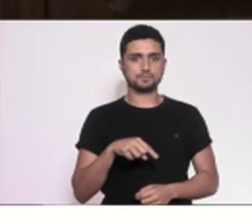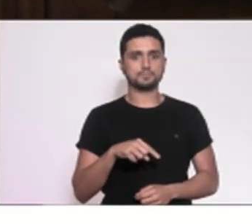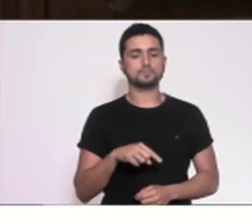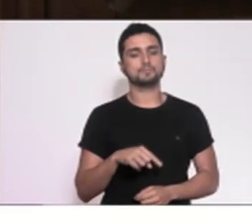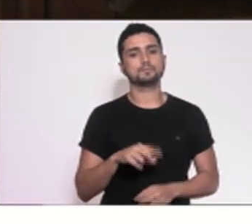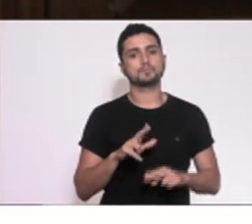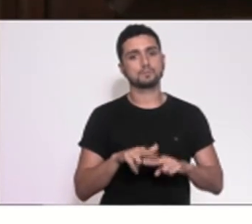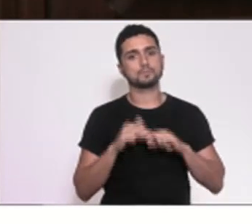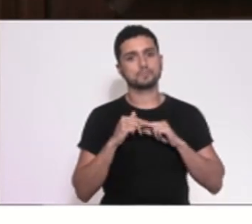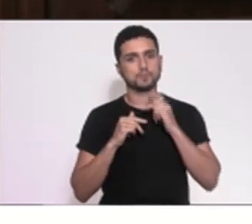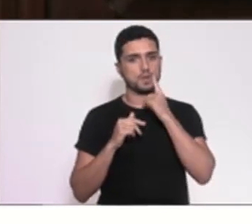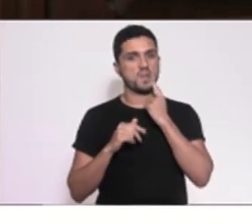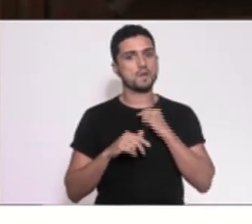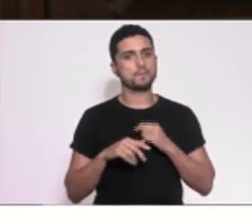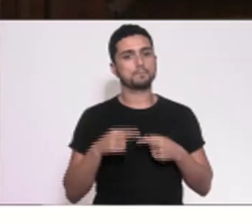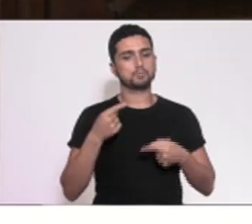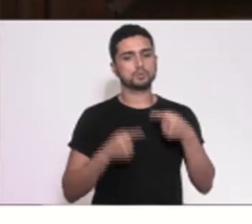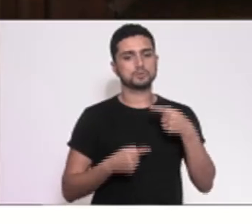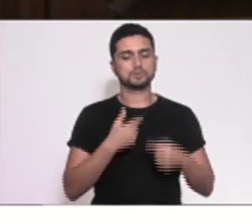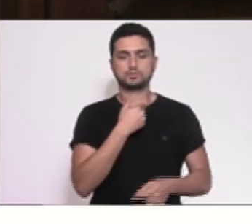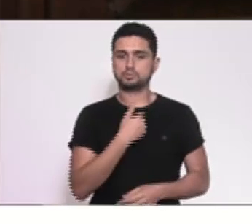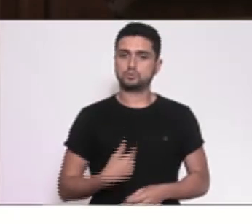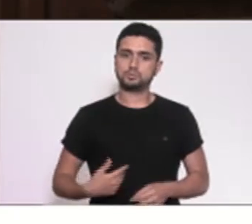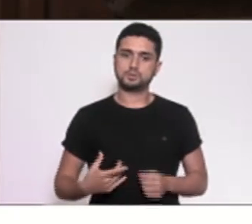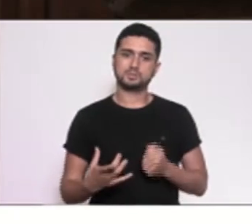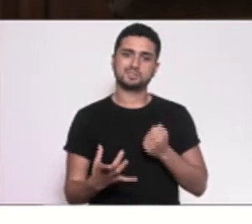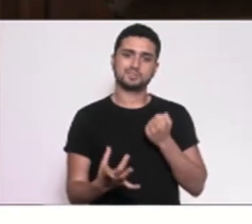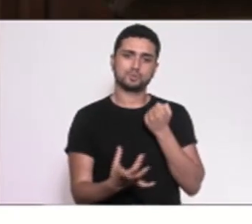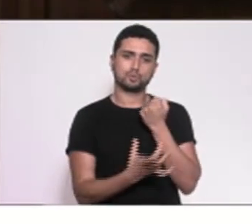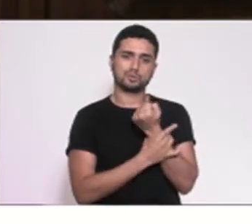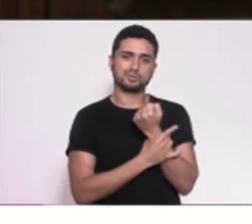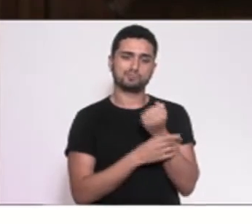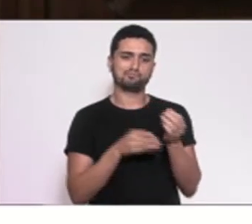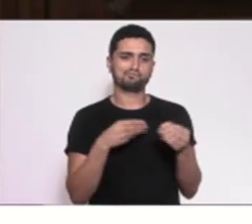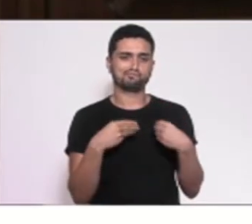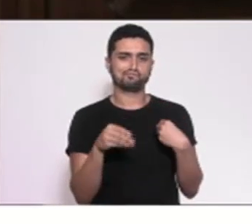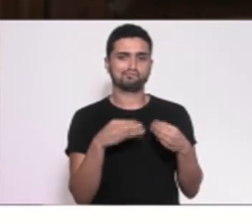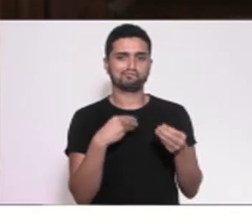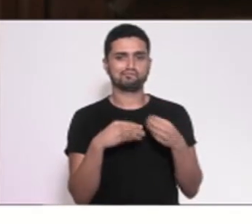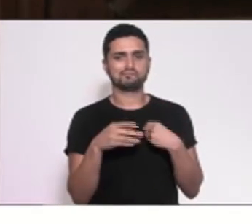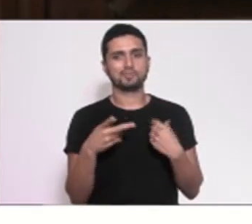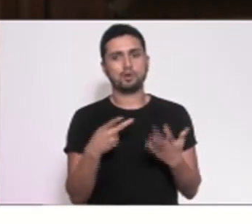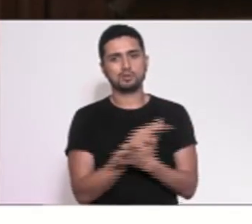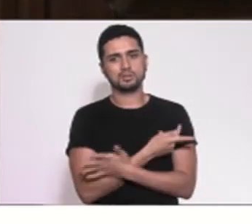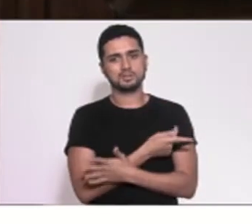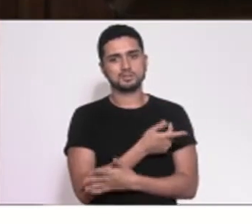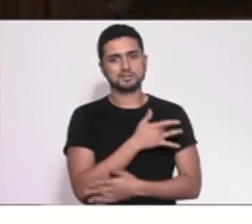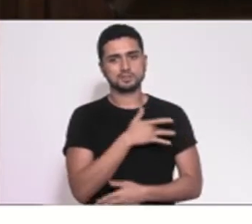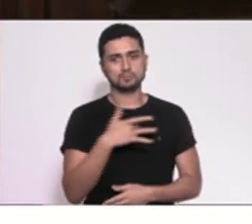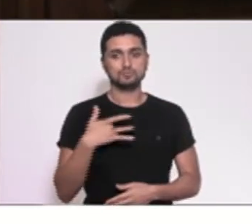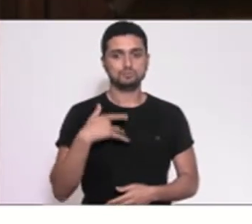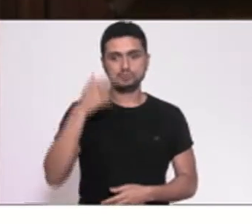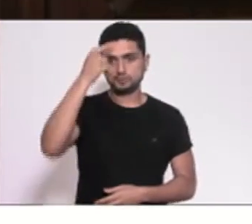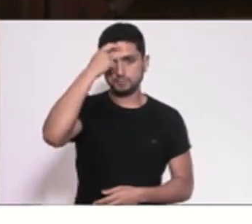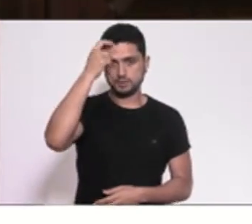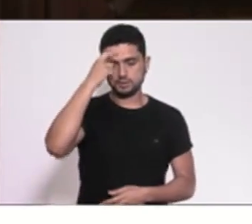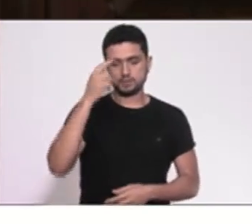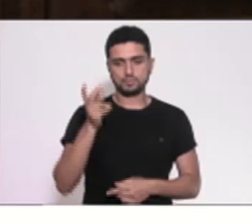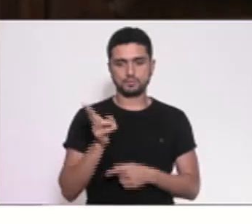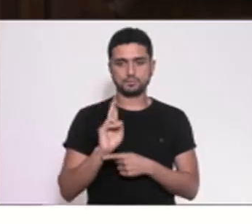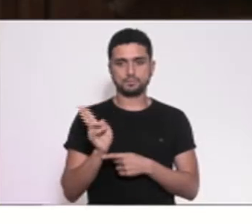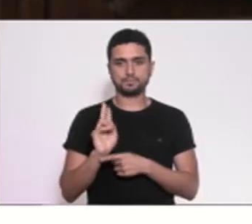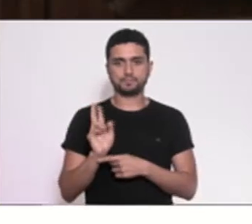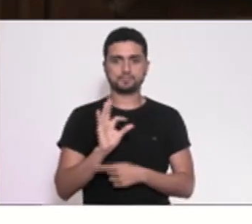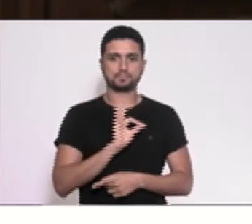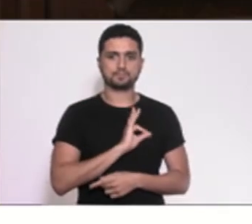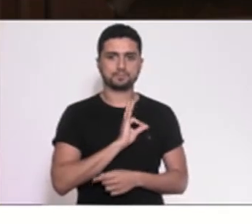de uma política pública de segurança que faz com que a saúde mental dos agentes de segurança seja atingida de